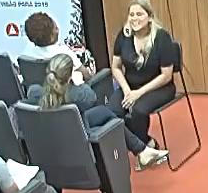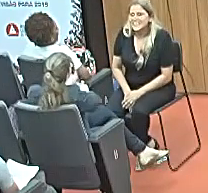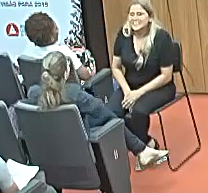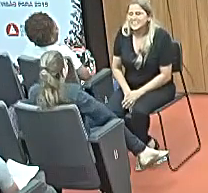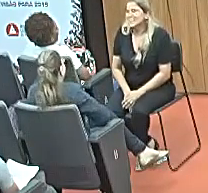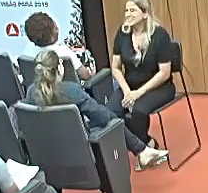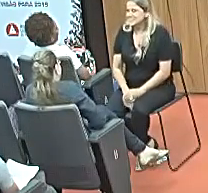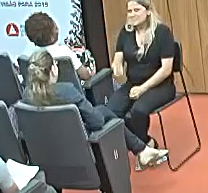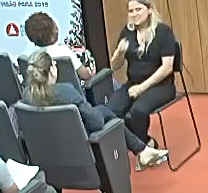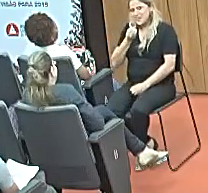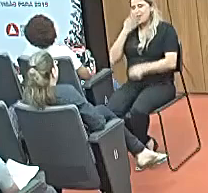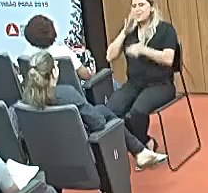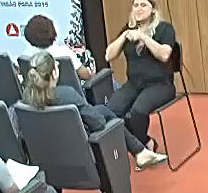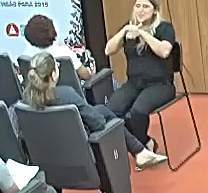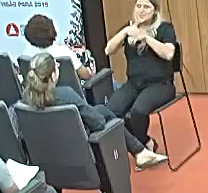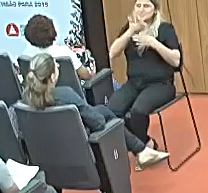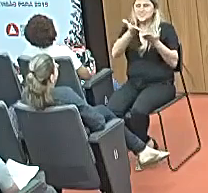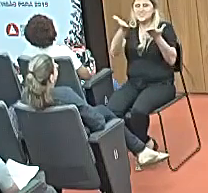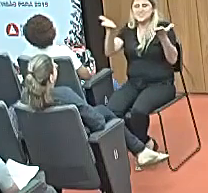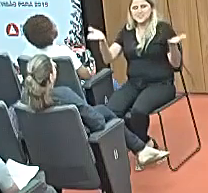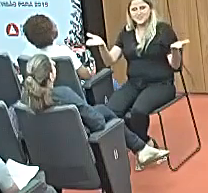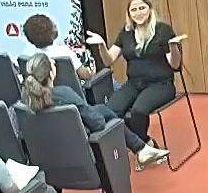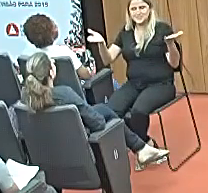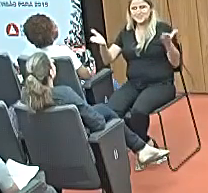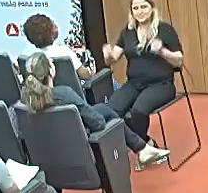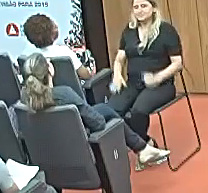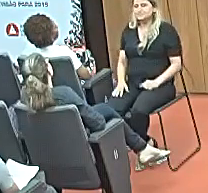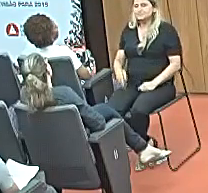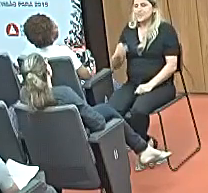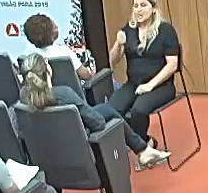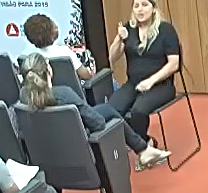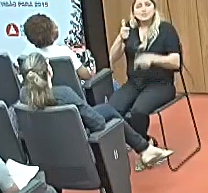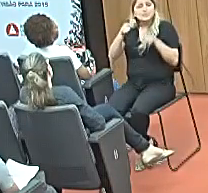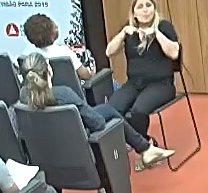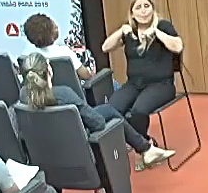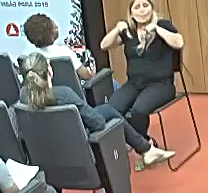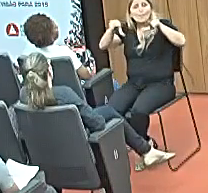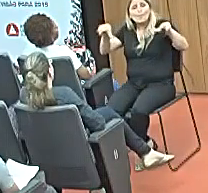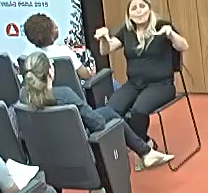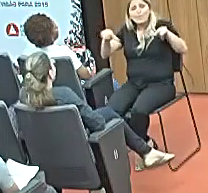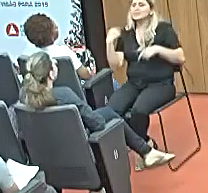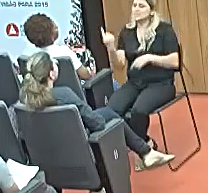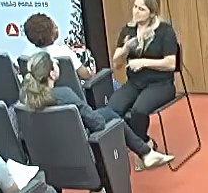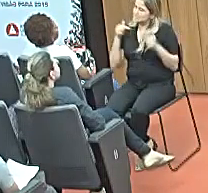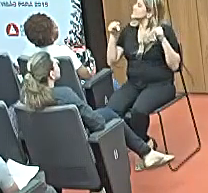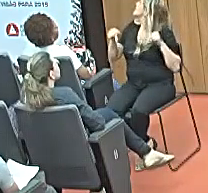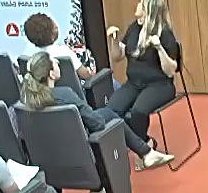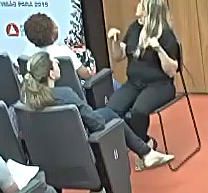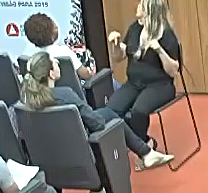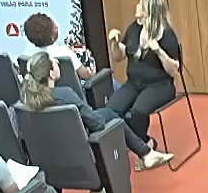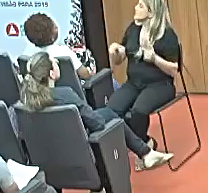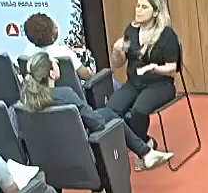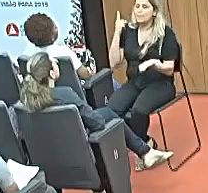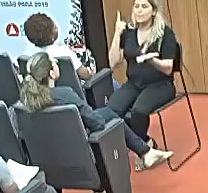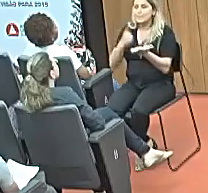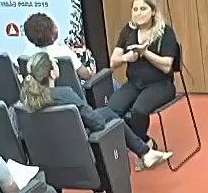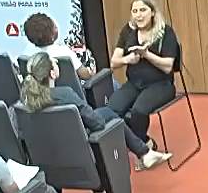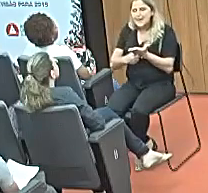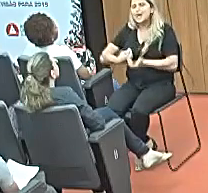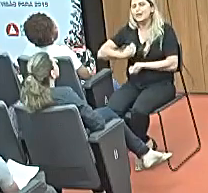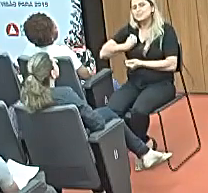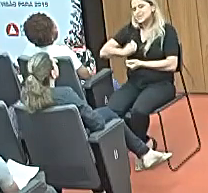boa noite a todos e todas quase que vazio né mas nós estamos aqui como nós marcamos presença